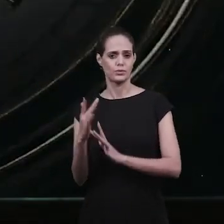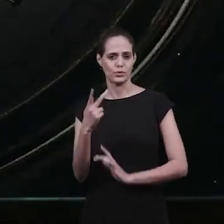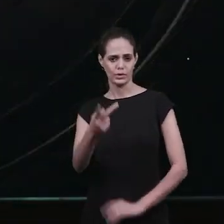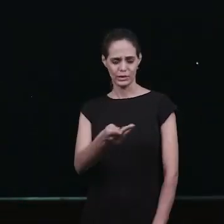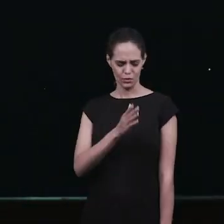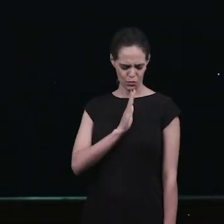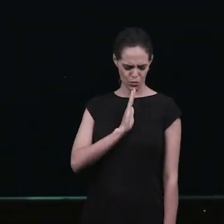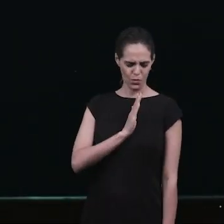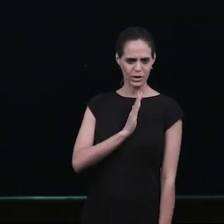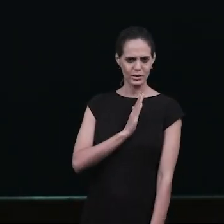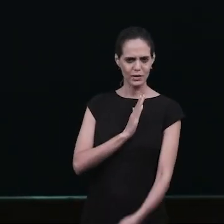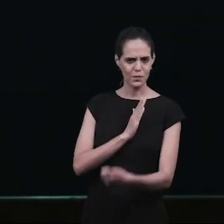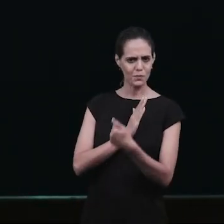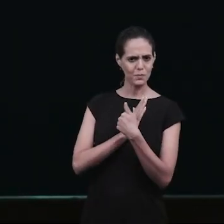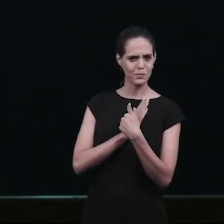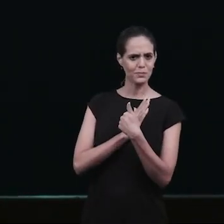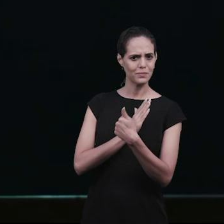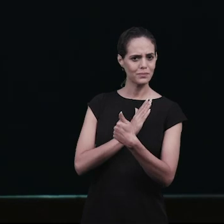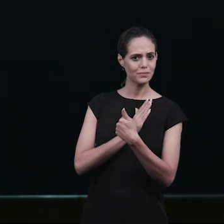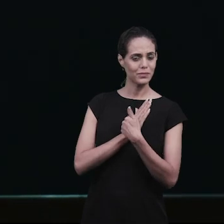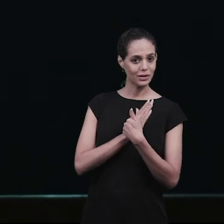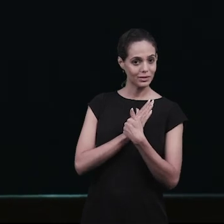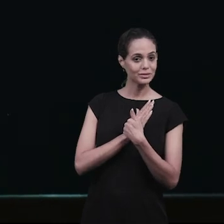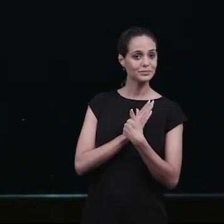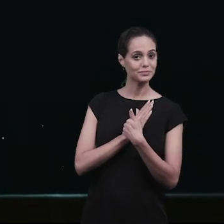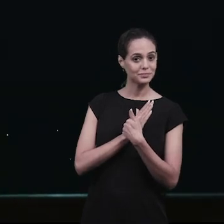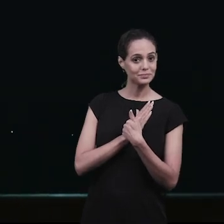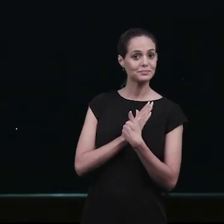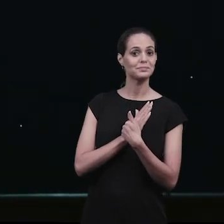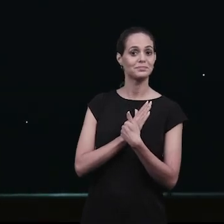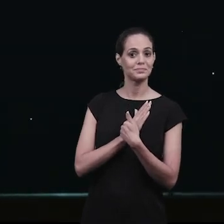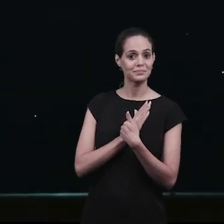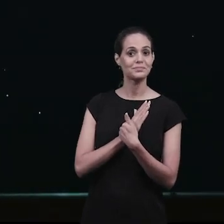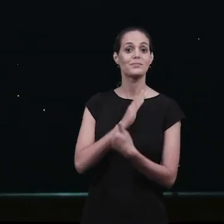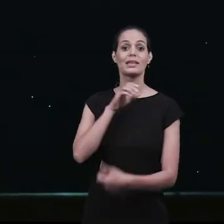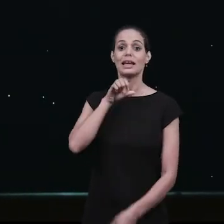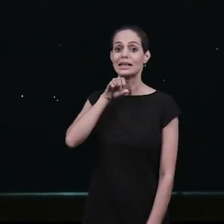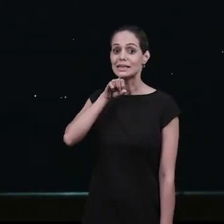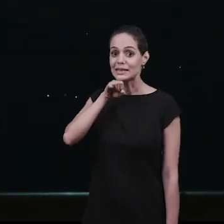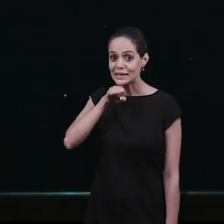Eis que estou à porta e bato.